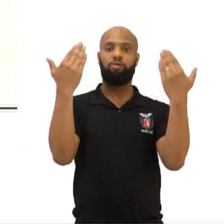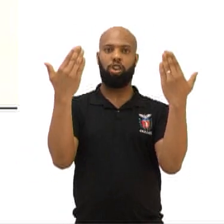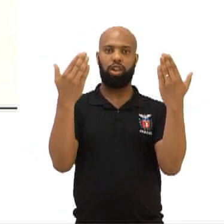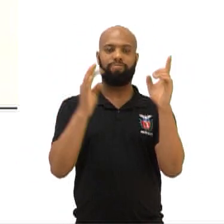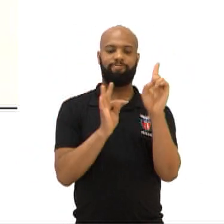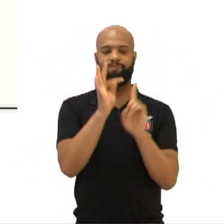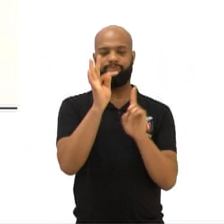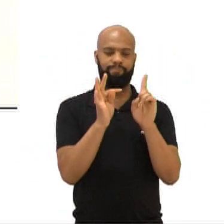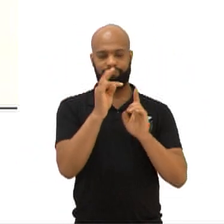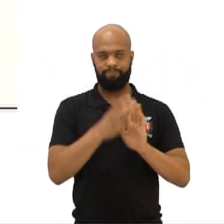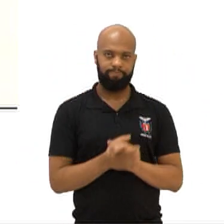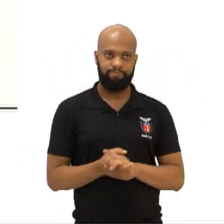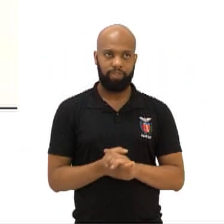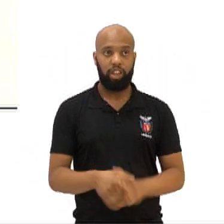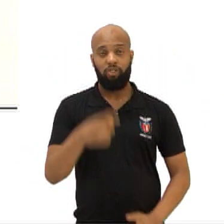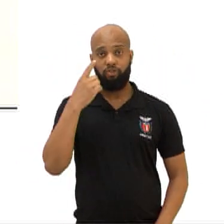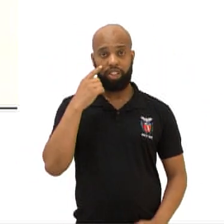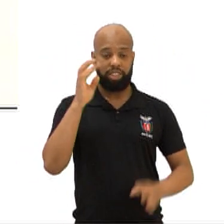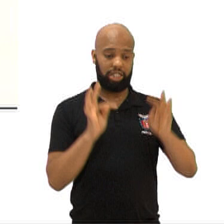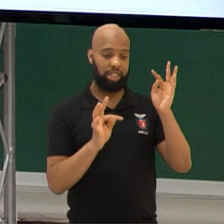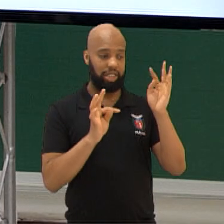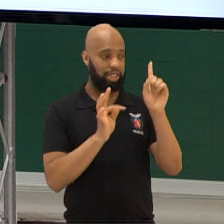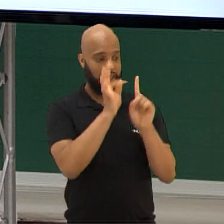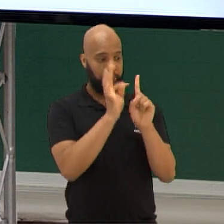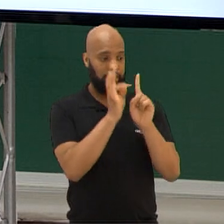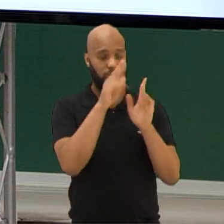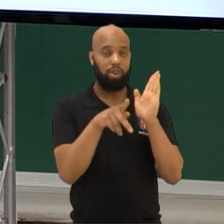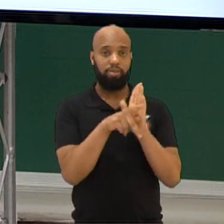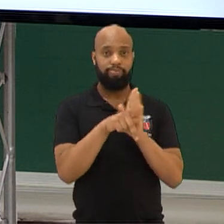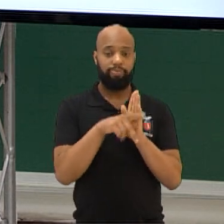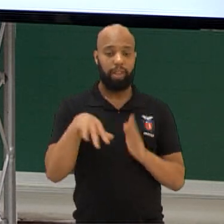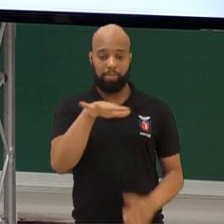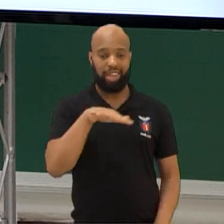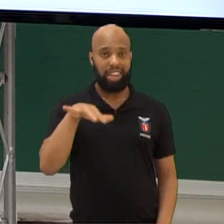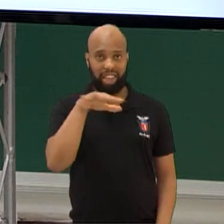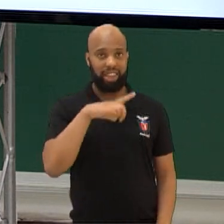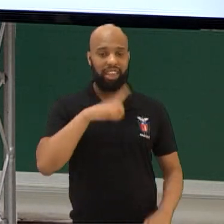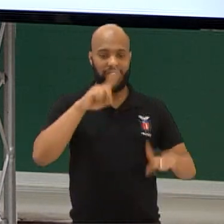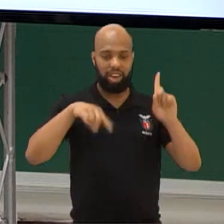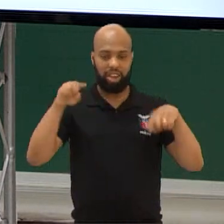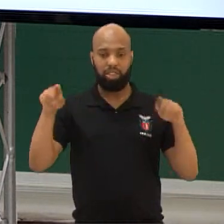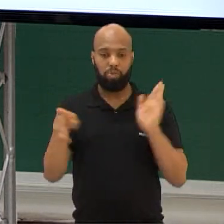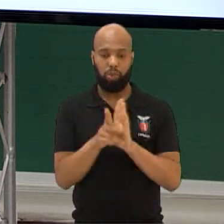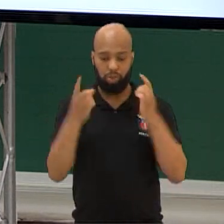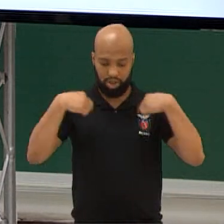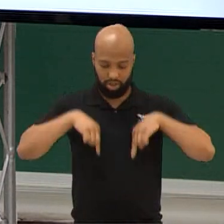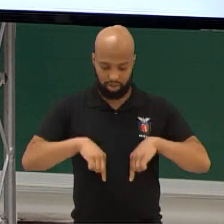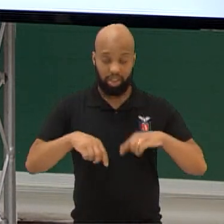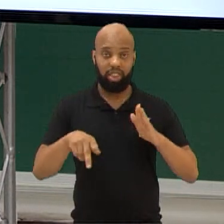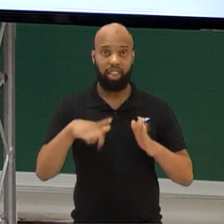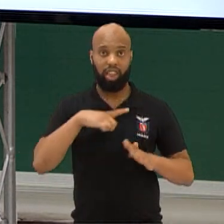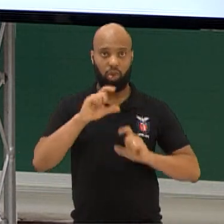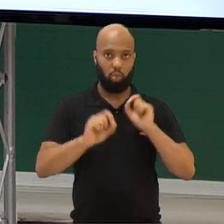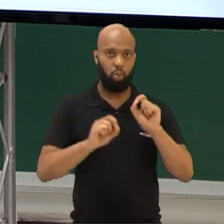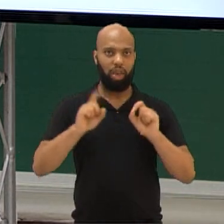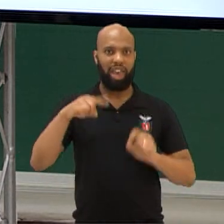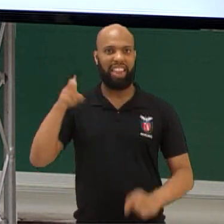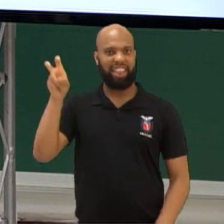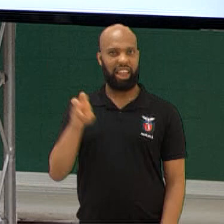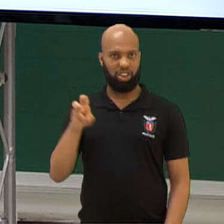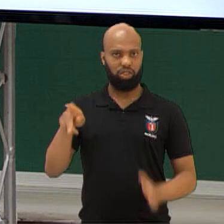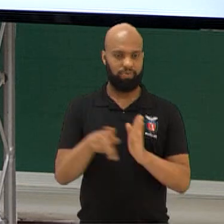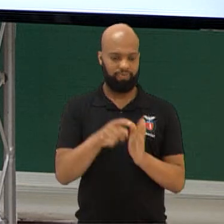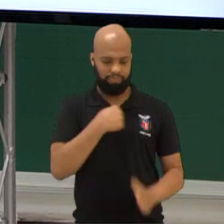Então, de acordo com a temperatura do ambiente, quando a variação do metabolismo, ou seja, da taxa metabólica,